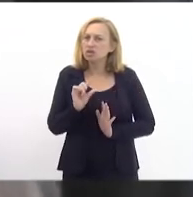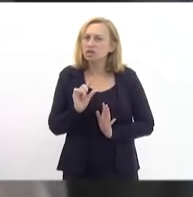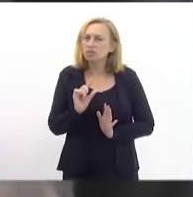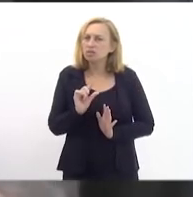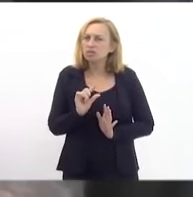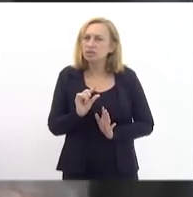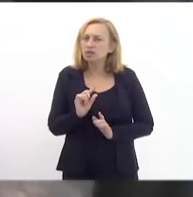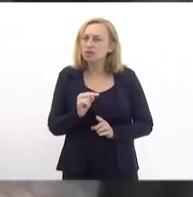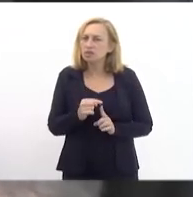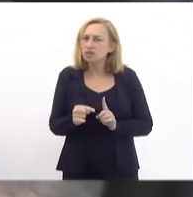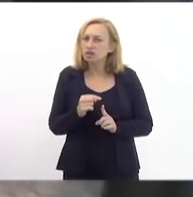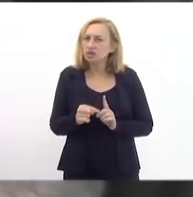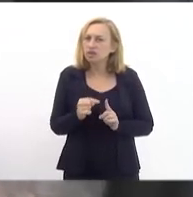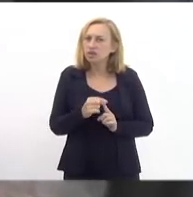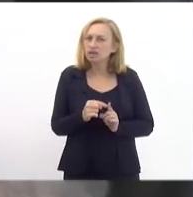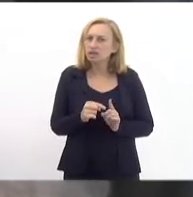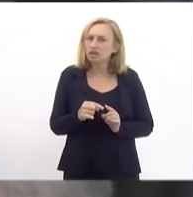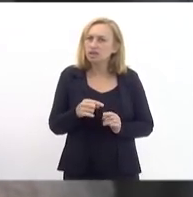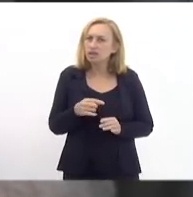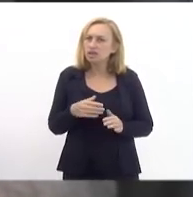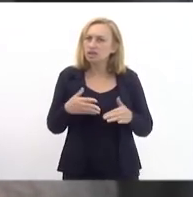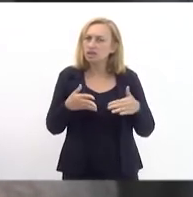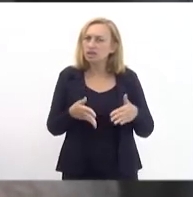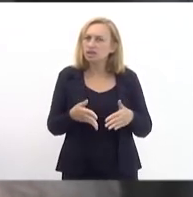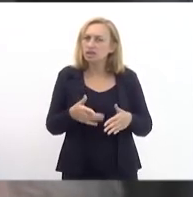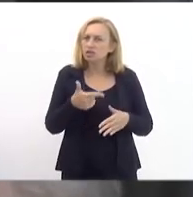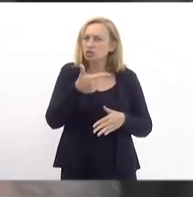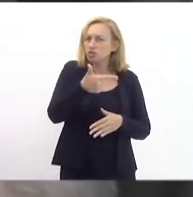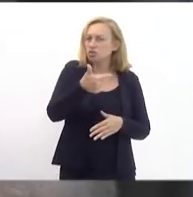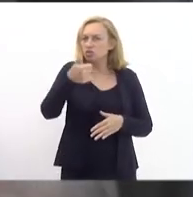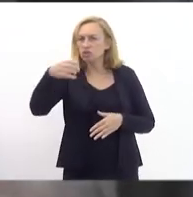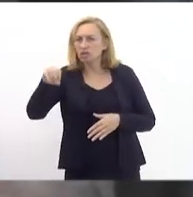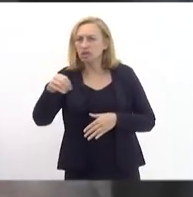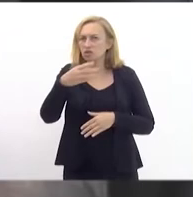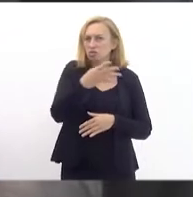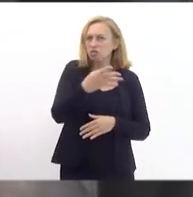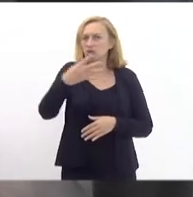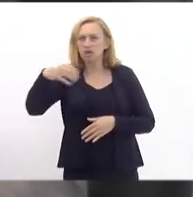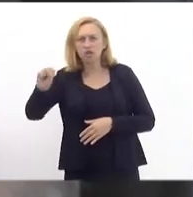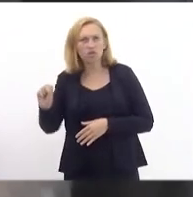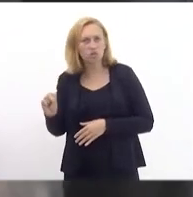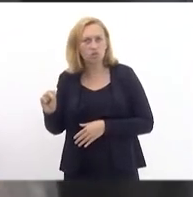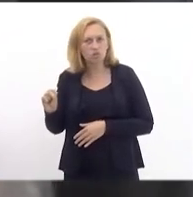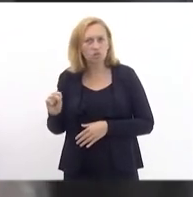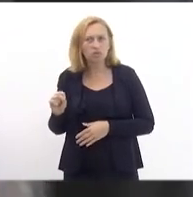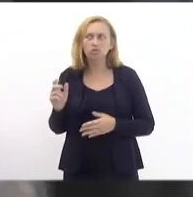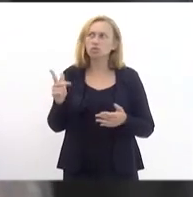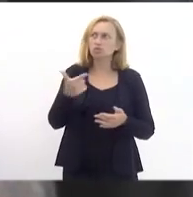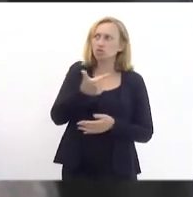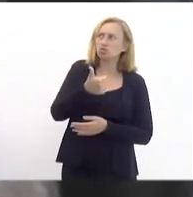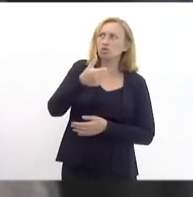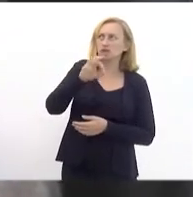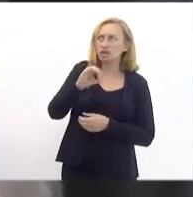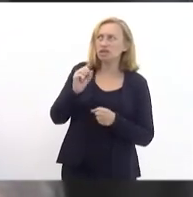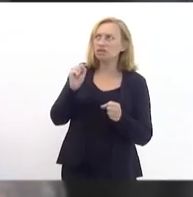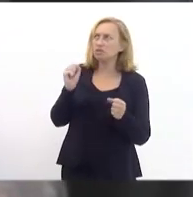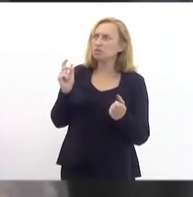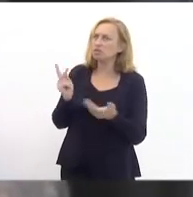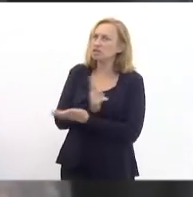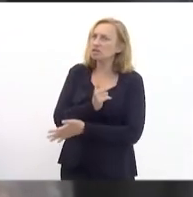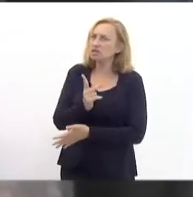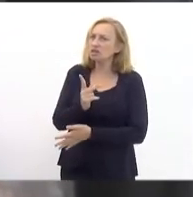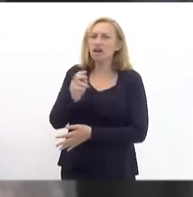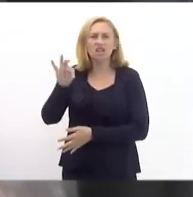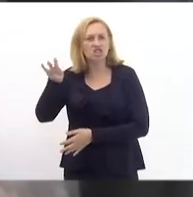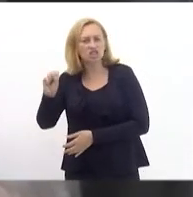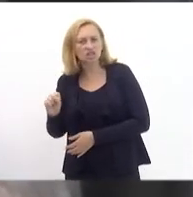concessão percorrida, e saltando de 2010 para 2048, que, na verdade, foi em 2010 que isso aconteceu. A AGTRANSP se posicionou oficialmente?